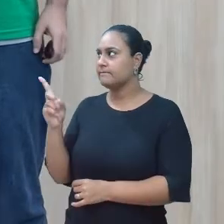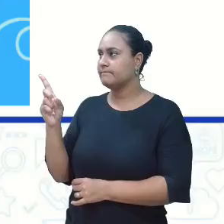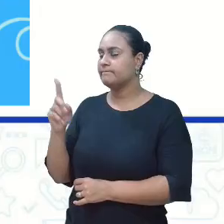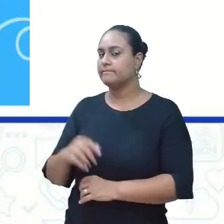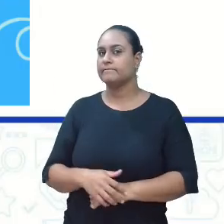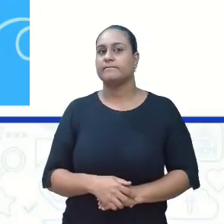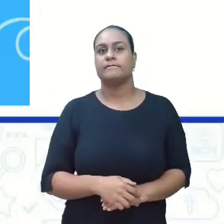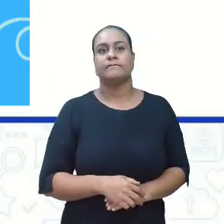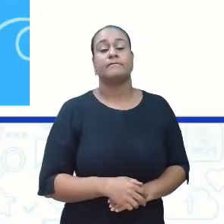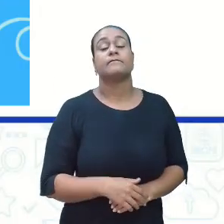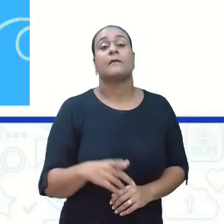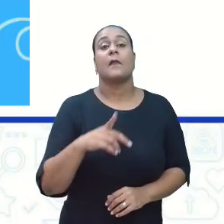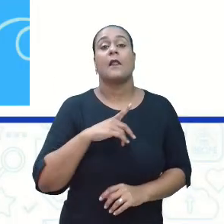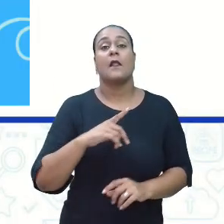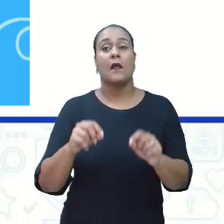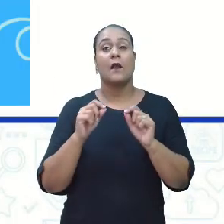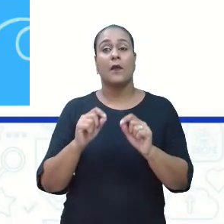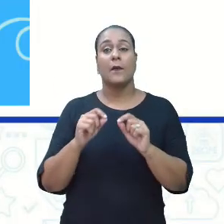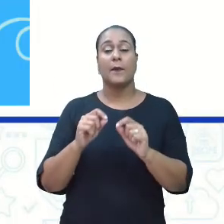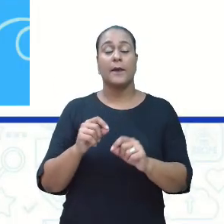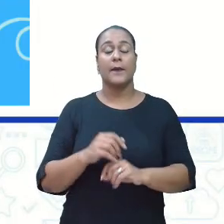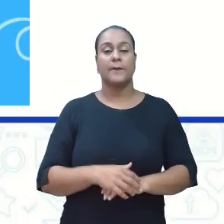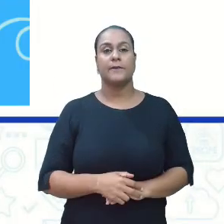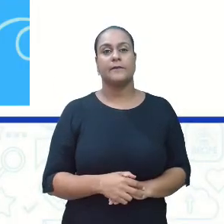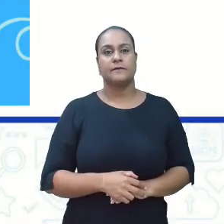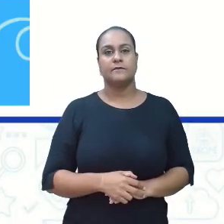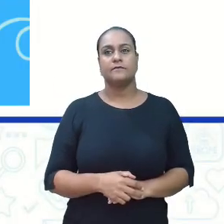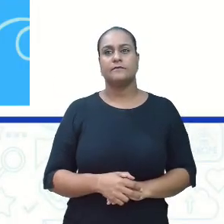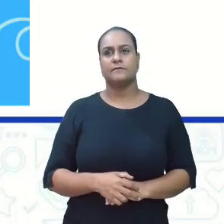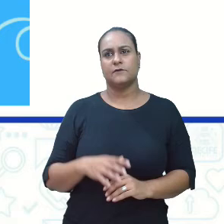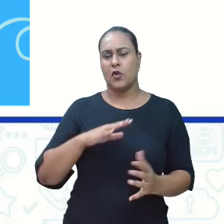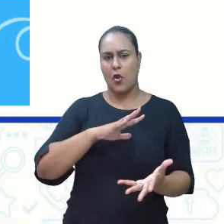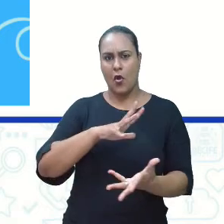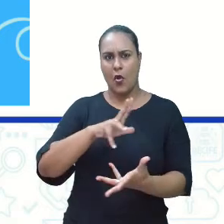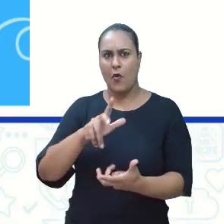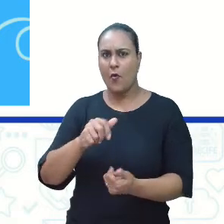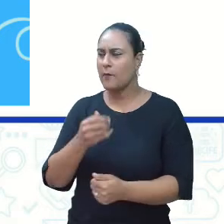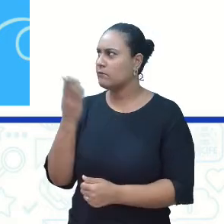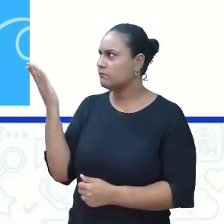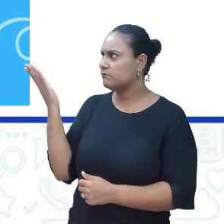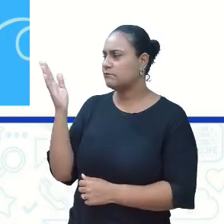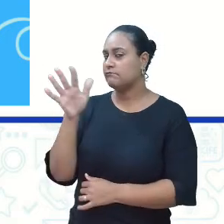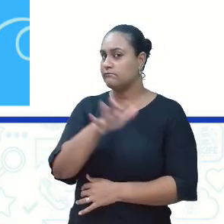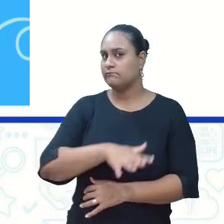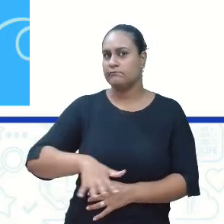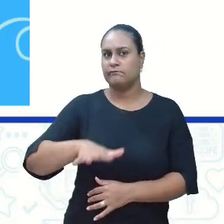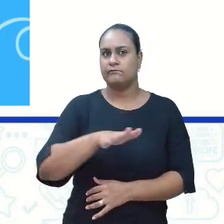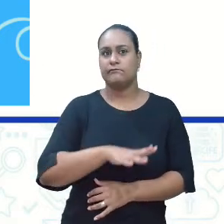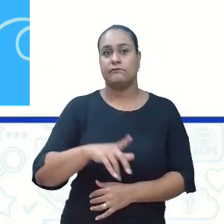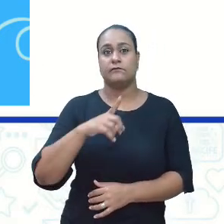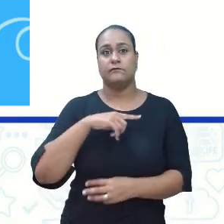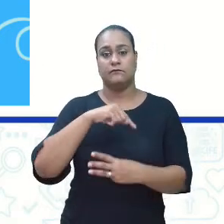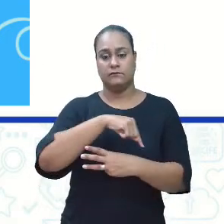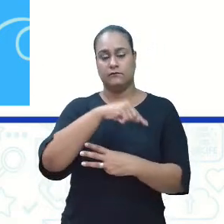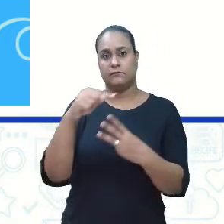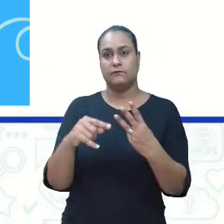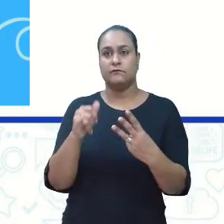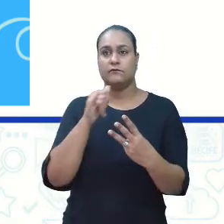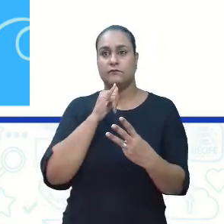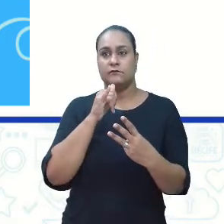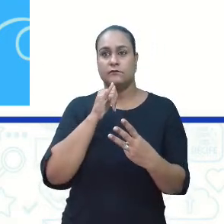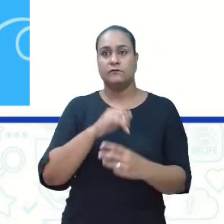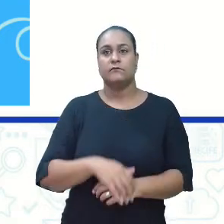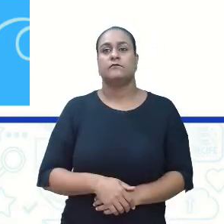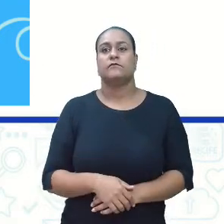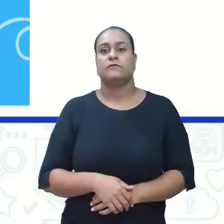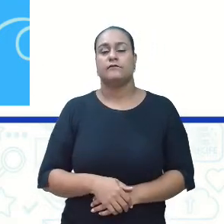Ó. Nós temos aqui o nosso planeta, né? O nosso ambiente. E nós temos aqui os 3 exemplos. Ó. Nós temos